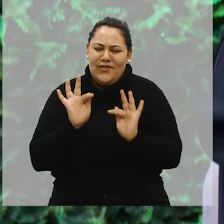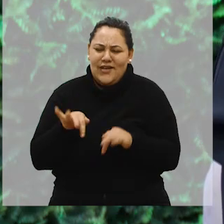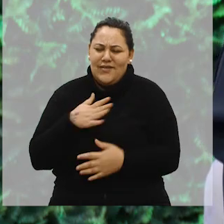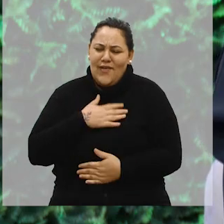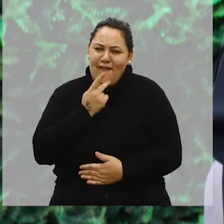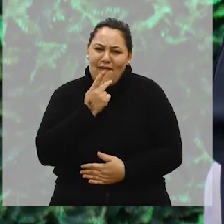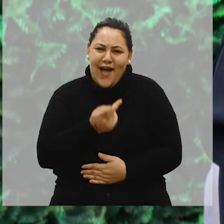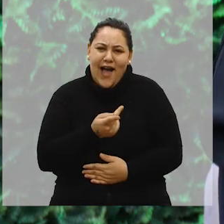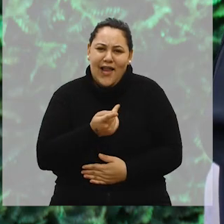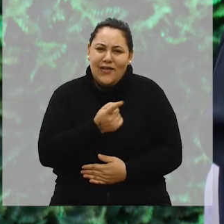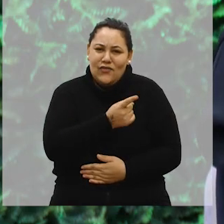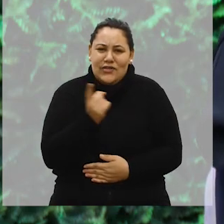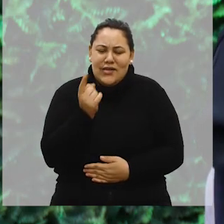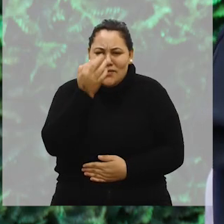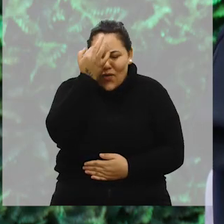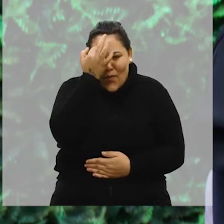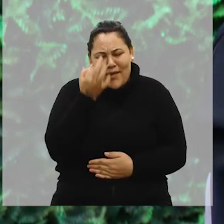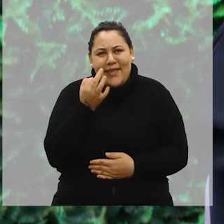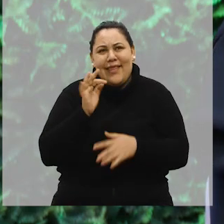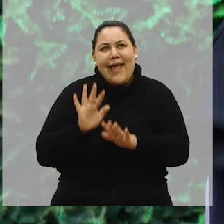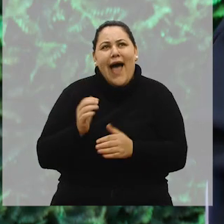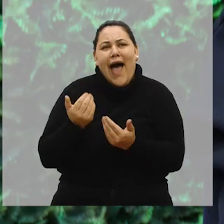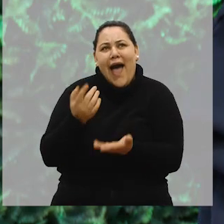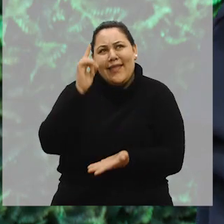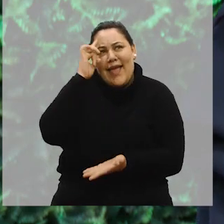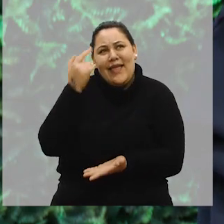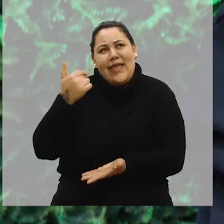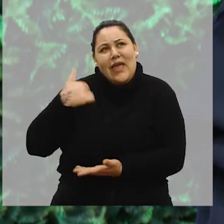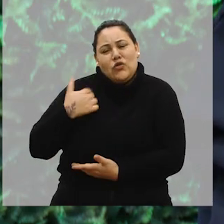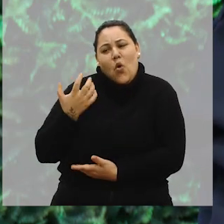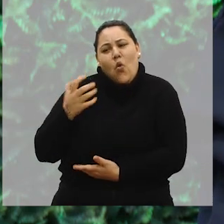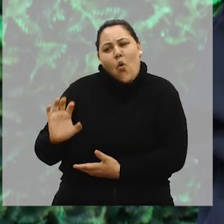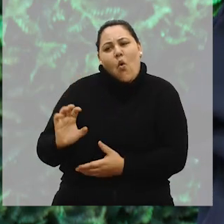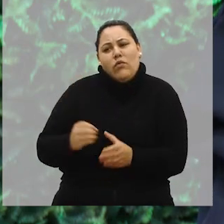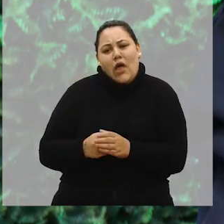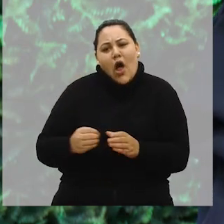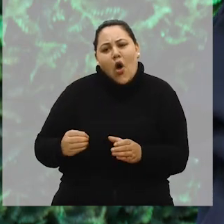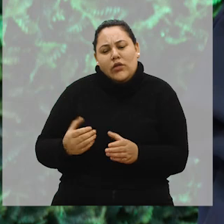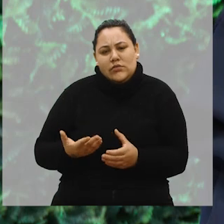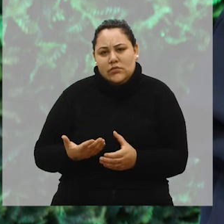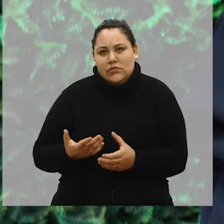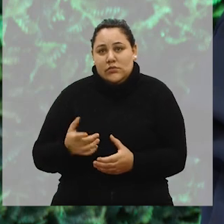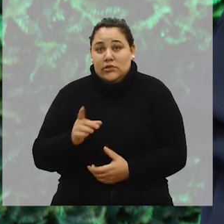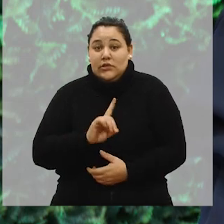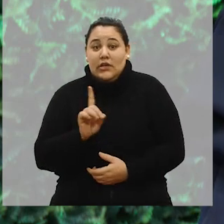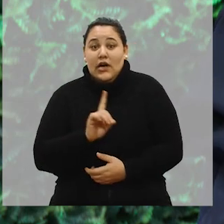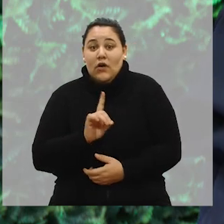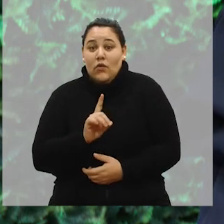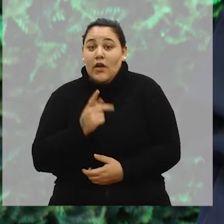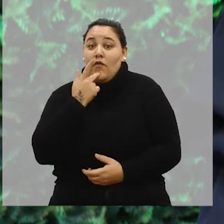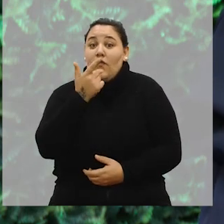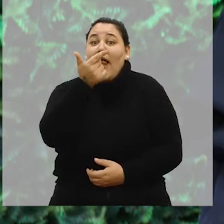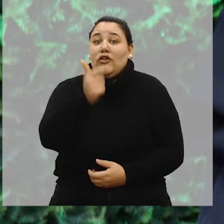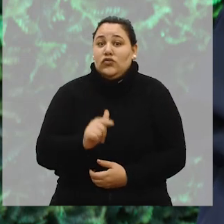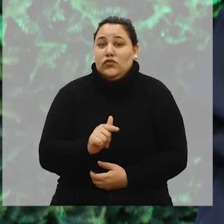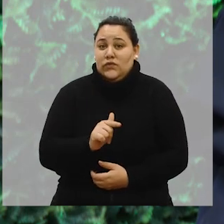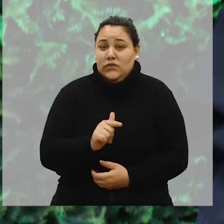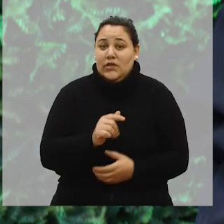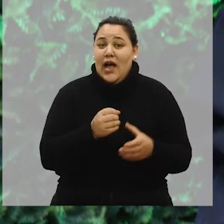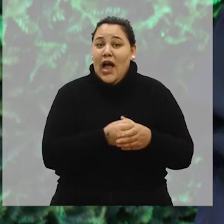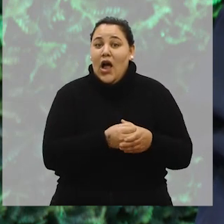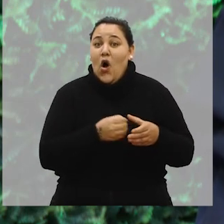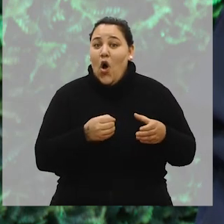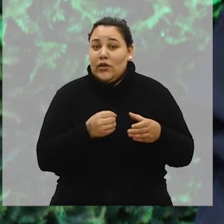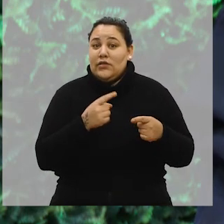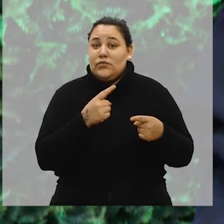aqui e deixar a ideia de que eu sou contra as cotas. Não, eu vou reafirmar. As cotas